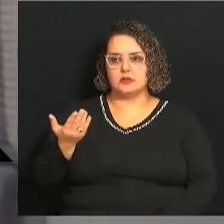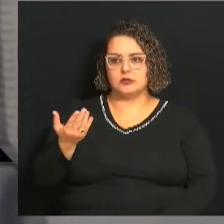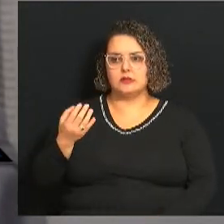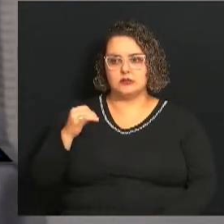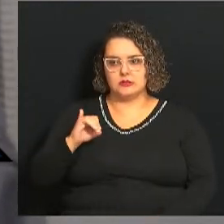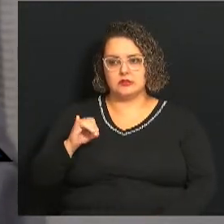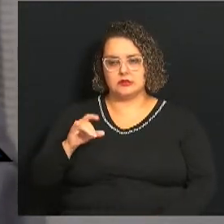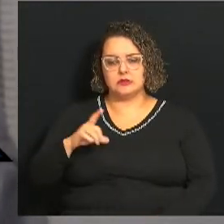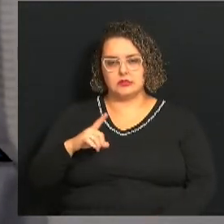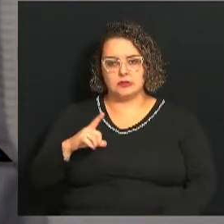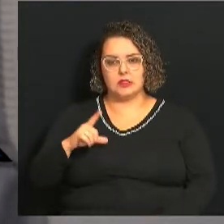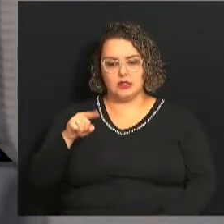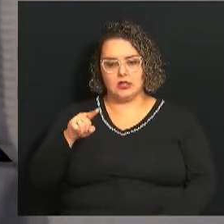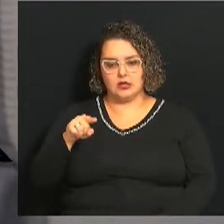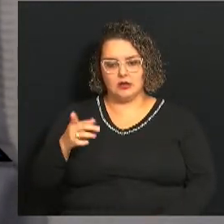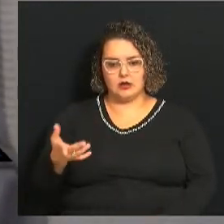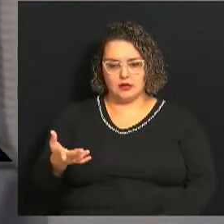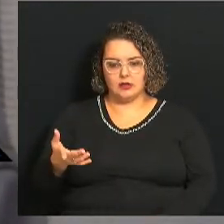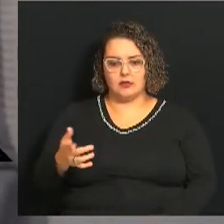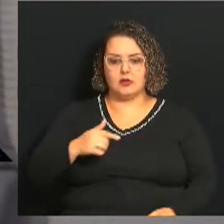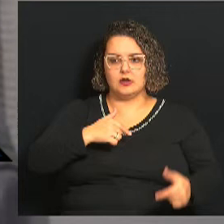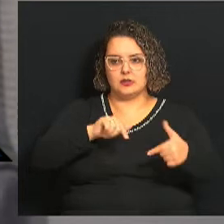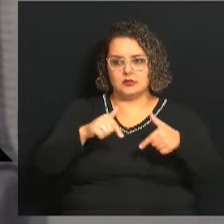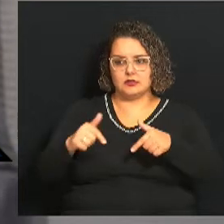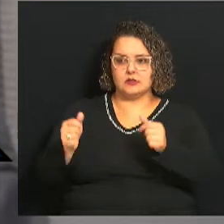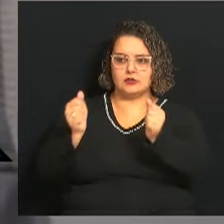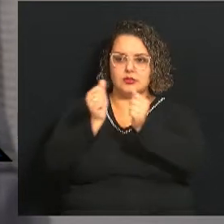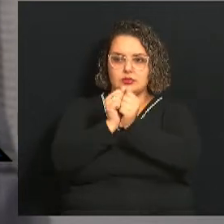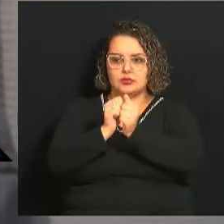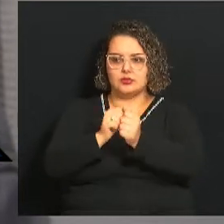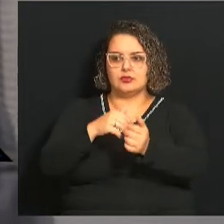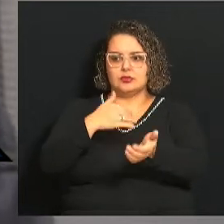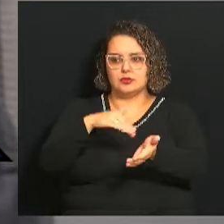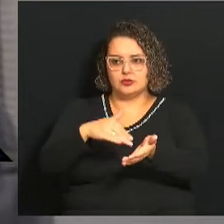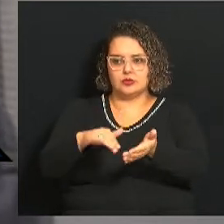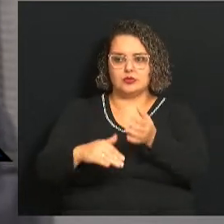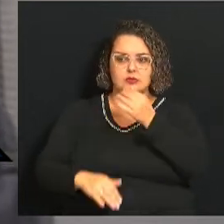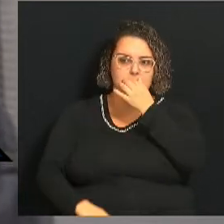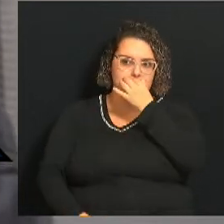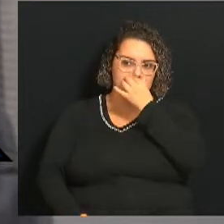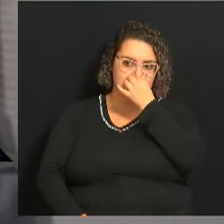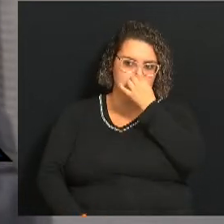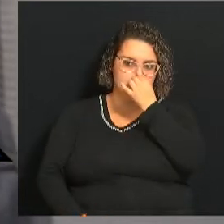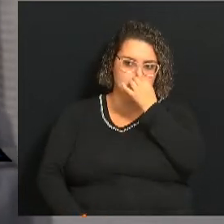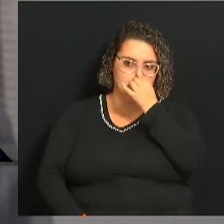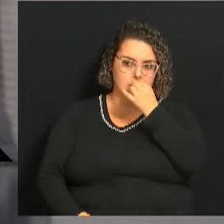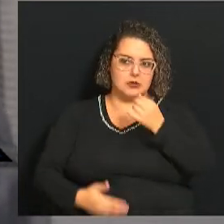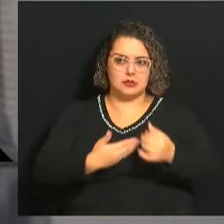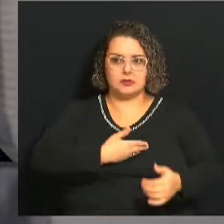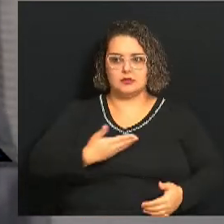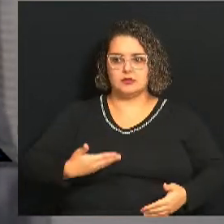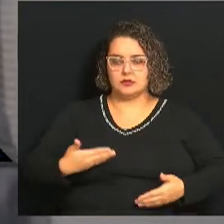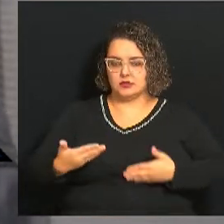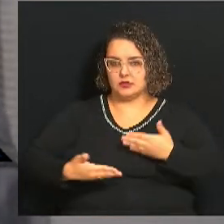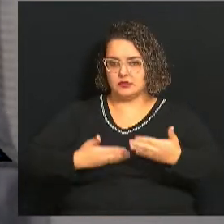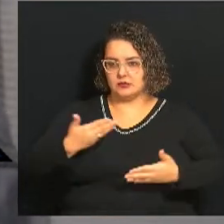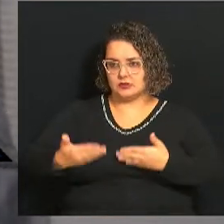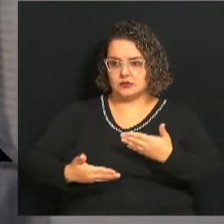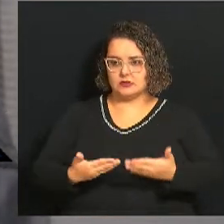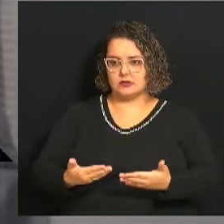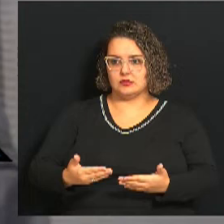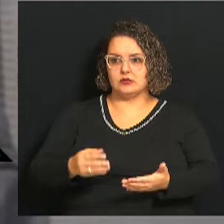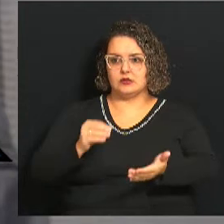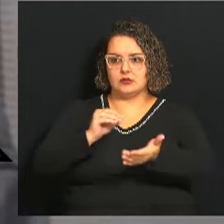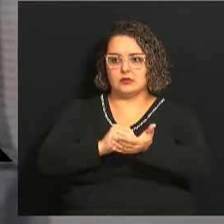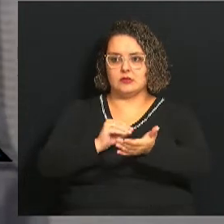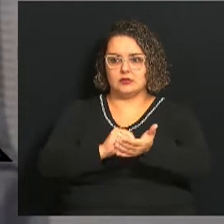existe esse trabalho conjunto aí com a Secretaria de Serviços Públicos. E uma que faltou das